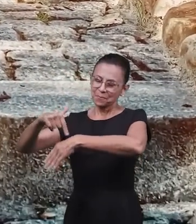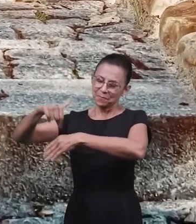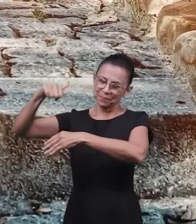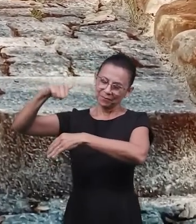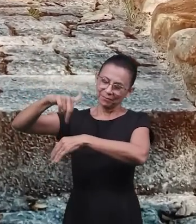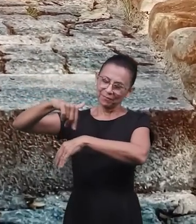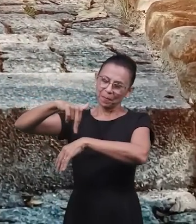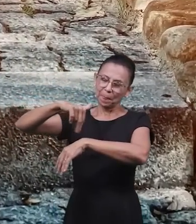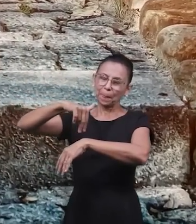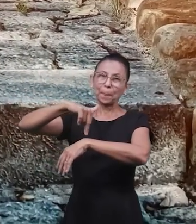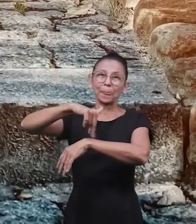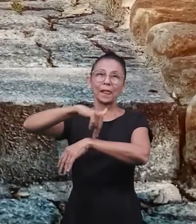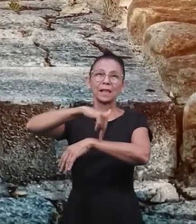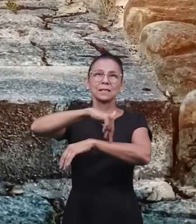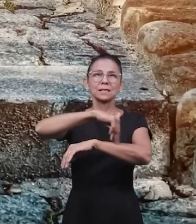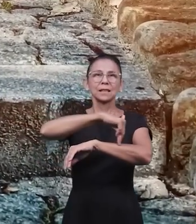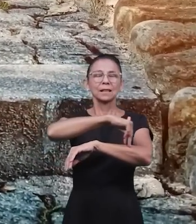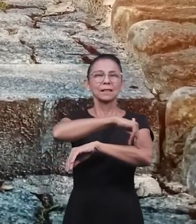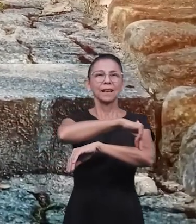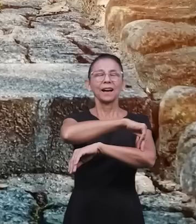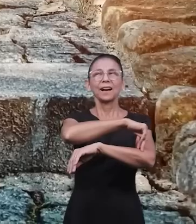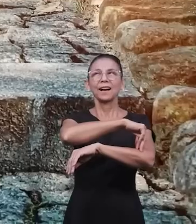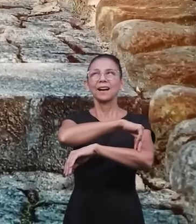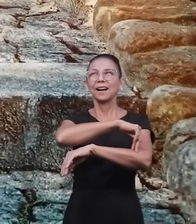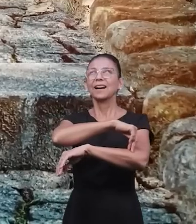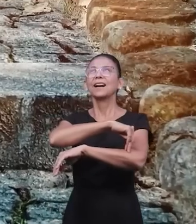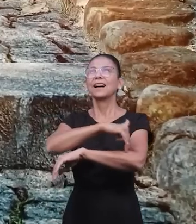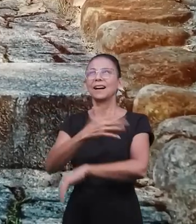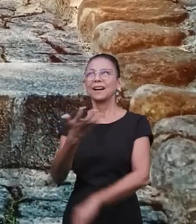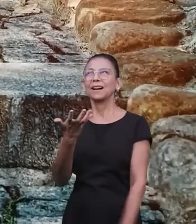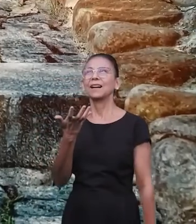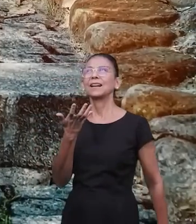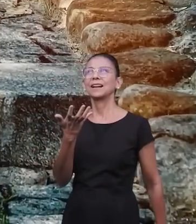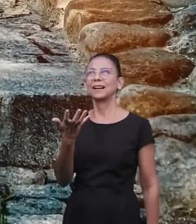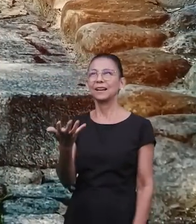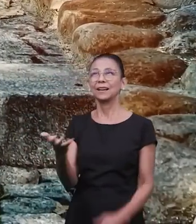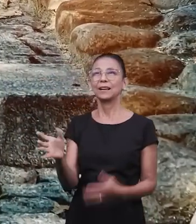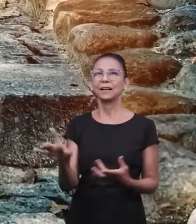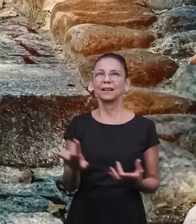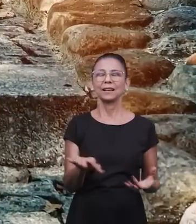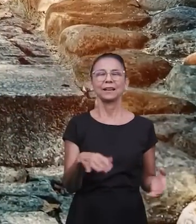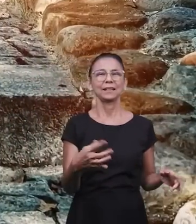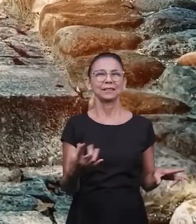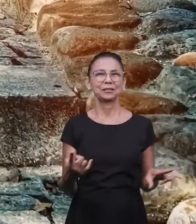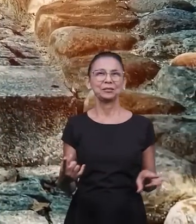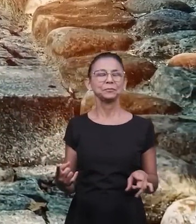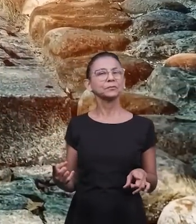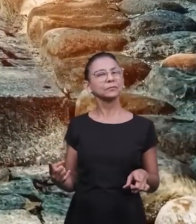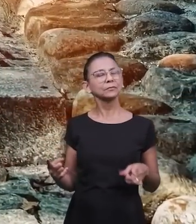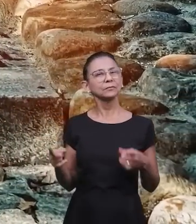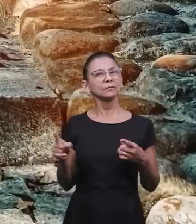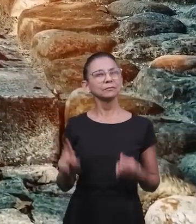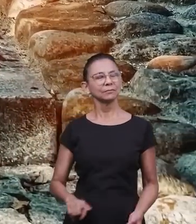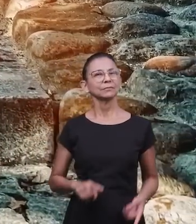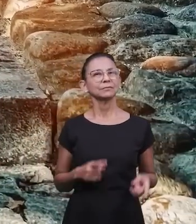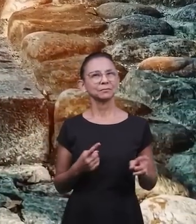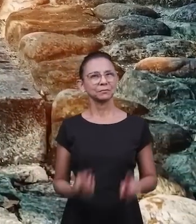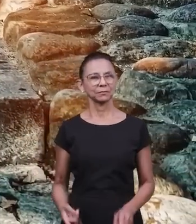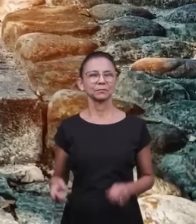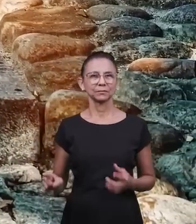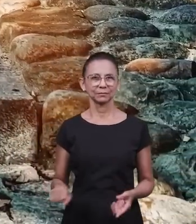de Moisés. Vai voltar o sacerdócio levítico. Ou seja, Velho Testamento. A igreja já foi arrebatada. Então,